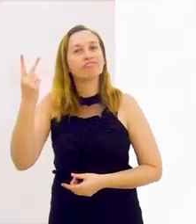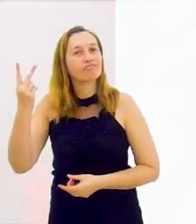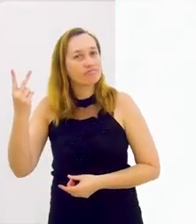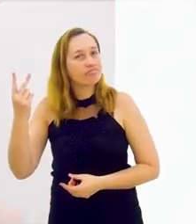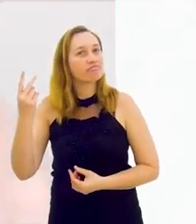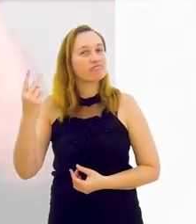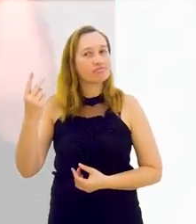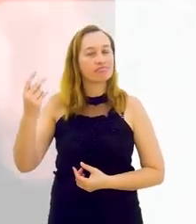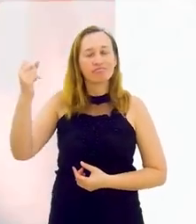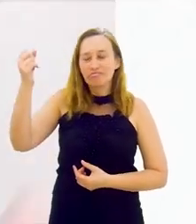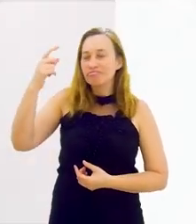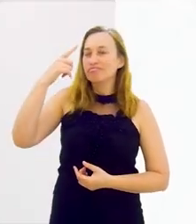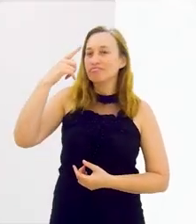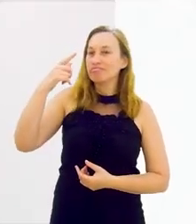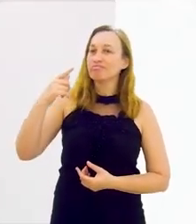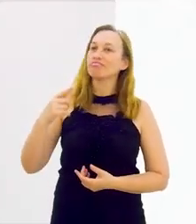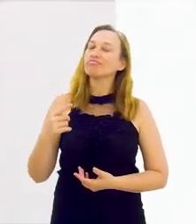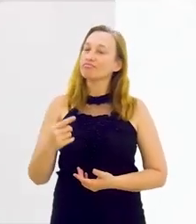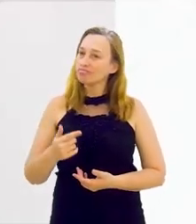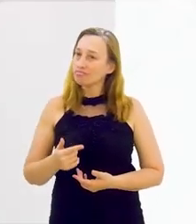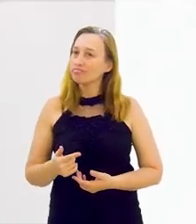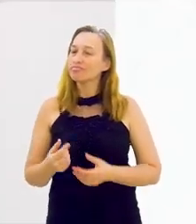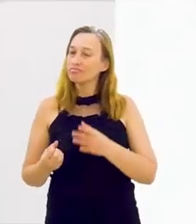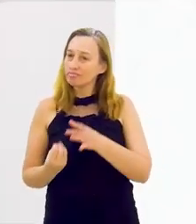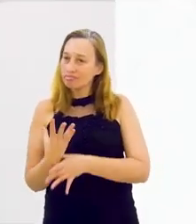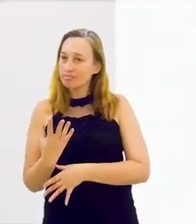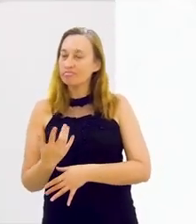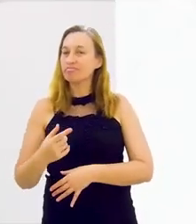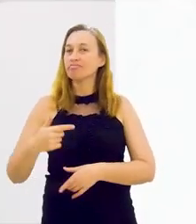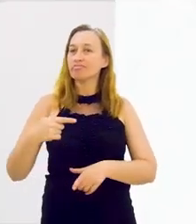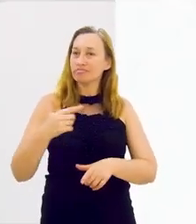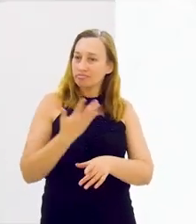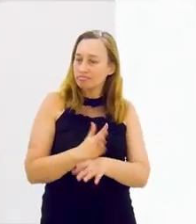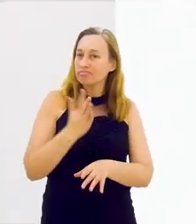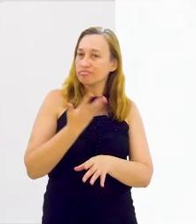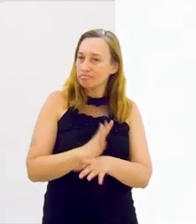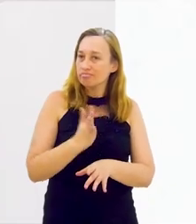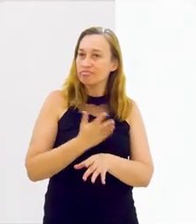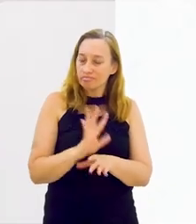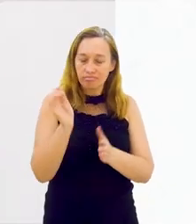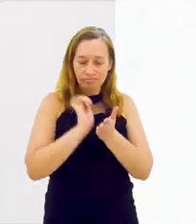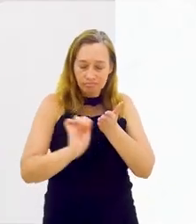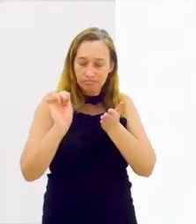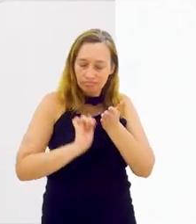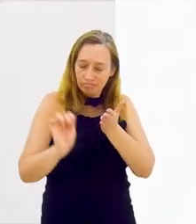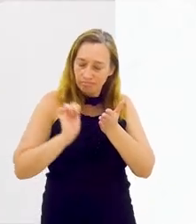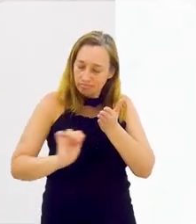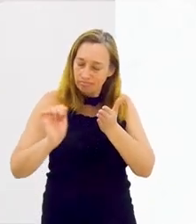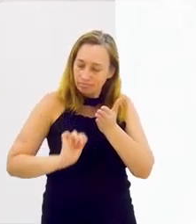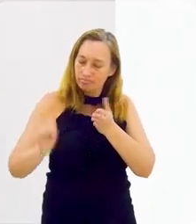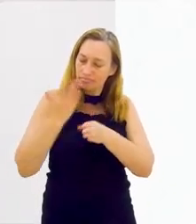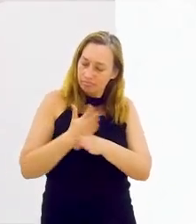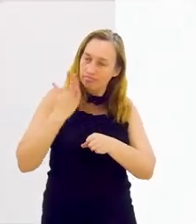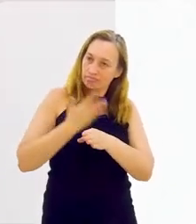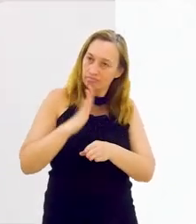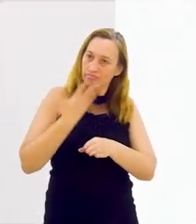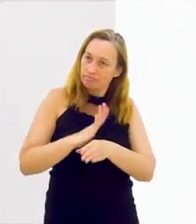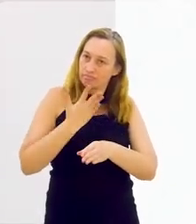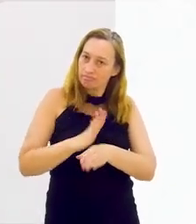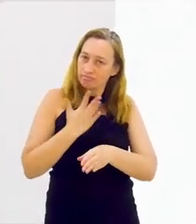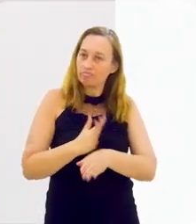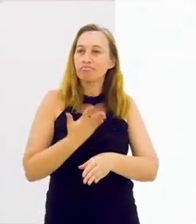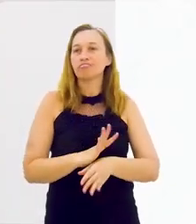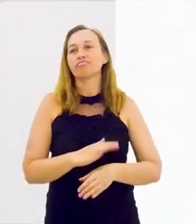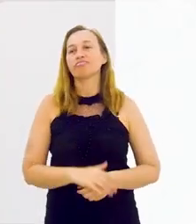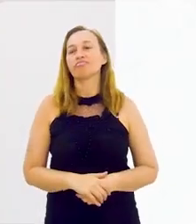Talento, né? A inspiração, mas é trabalho. Criatividade é trabalho. Você praticar, você escrever, ensaiar,